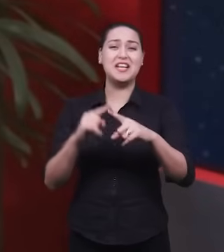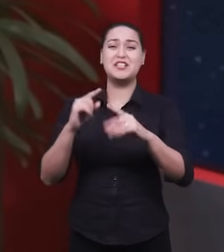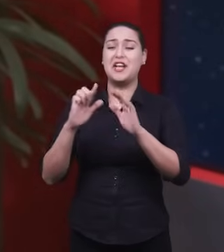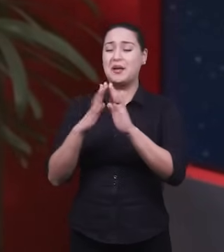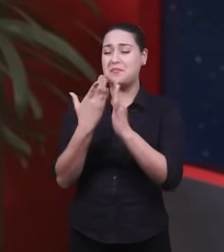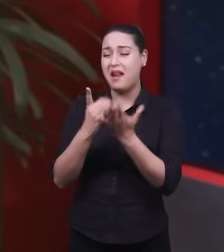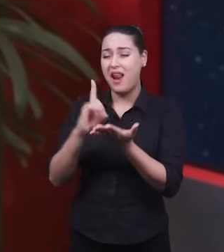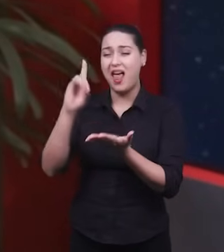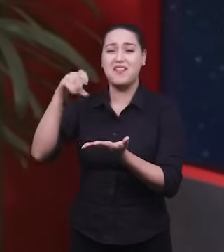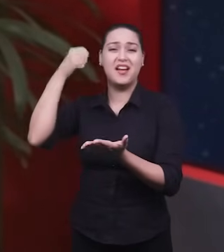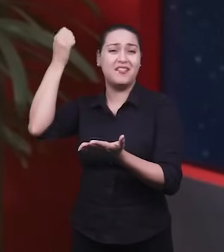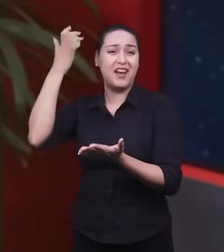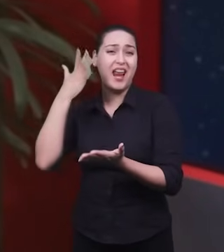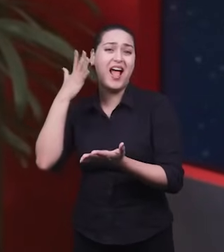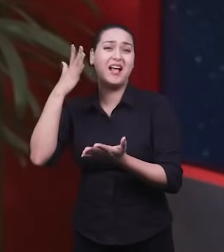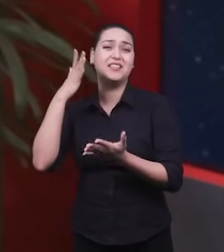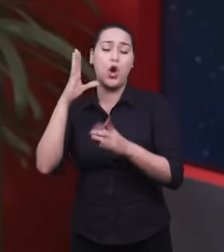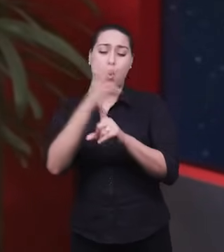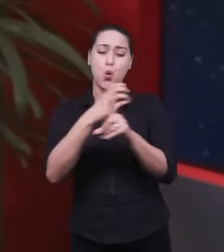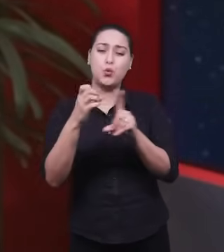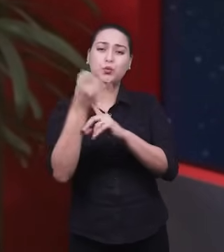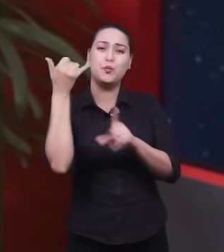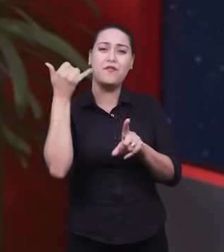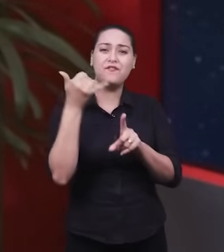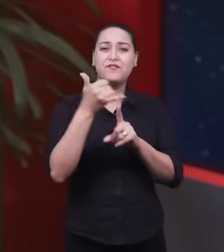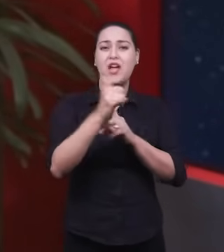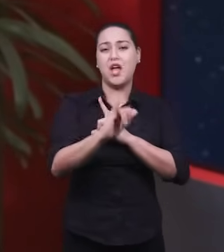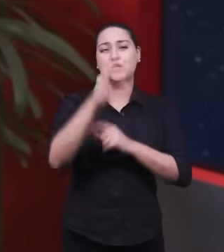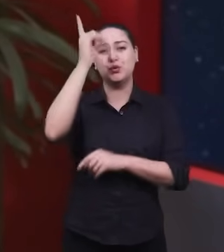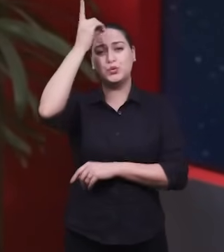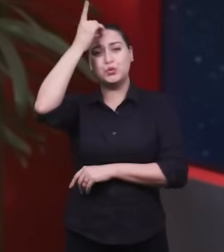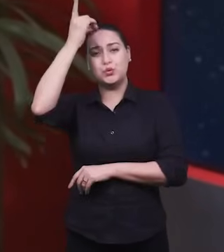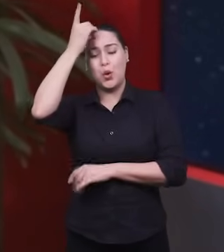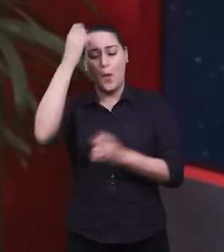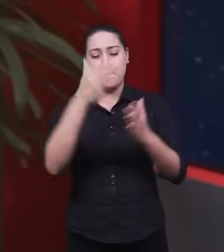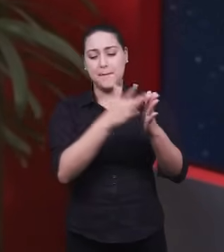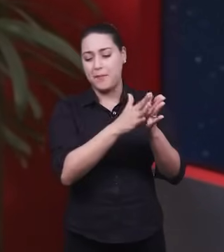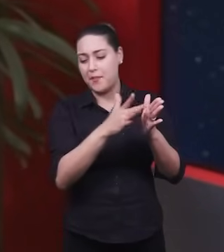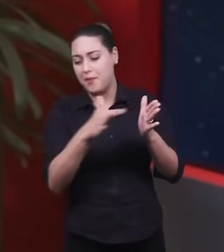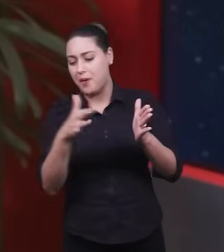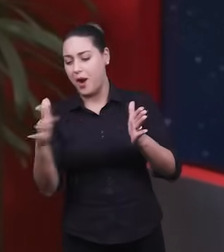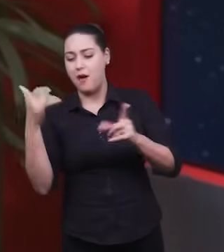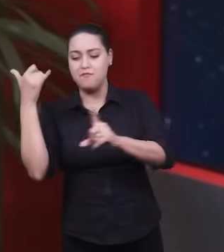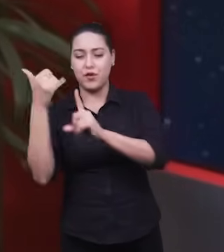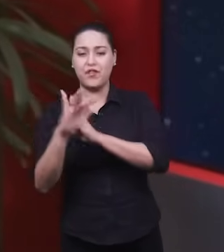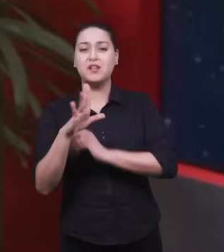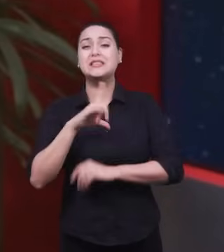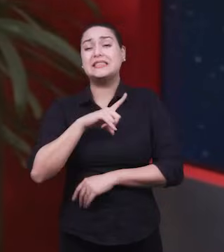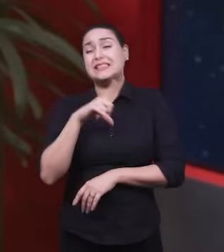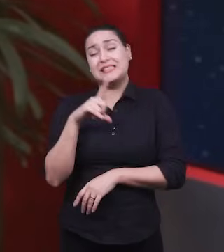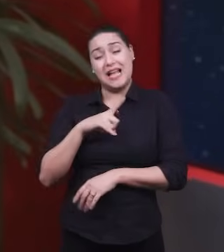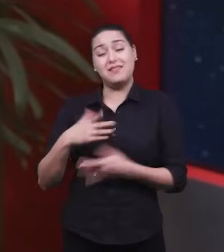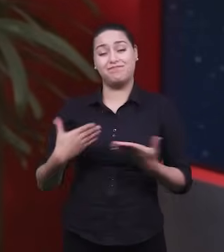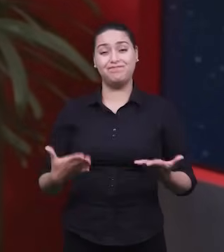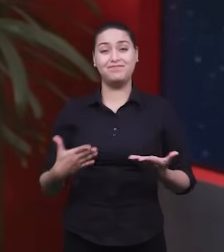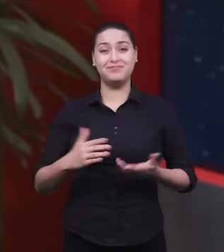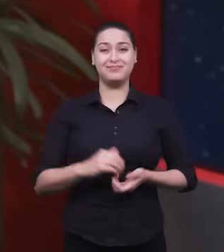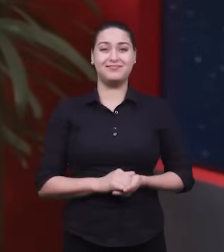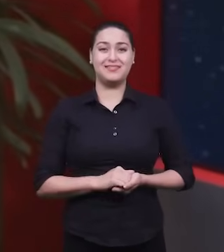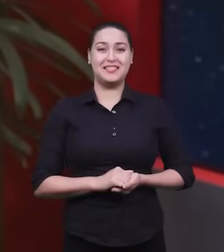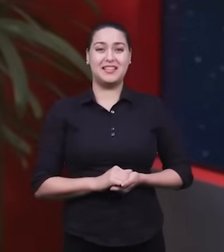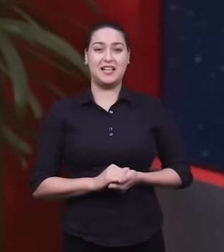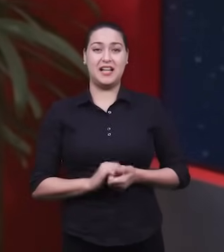revelada, com culto profético, com dons, com uma linha, com uma sequência profética. Não